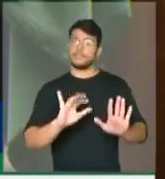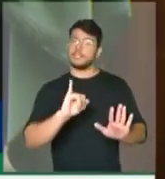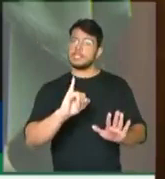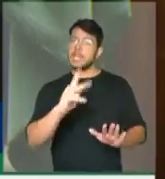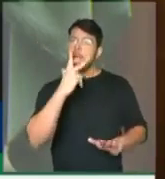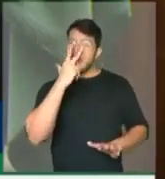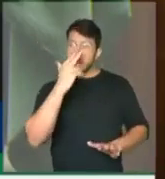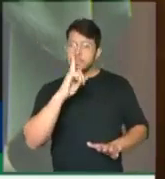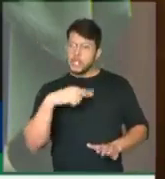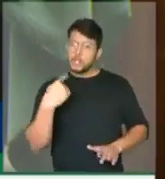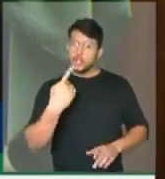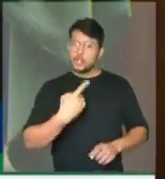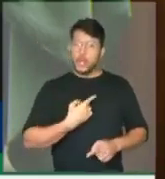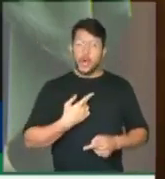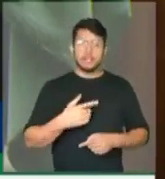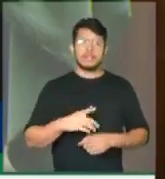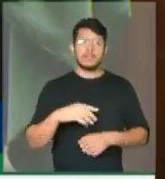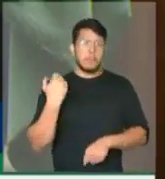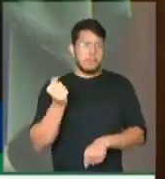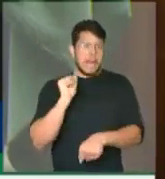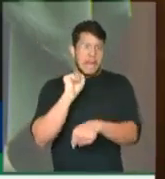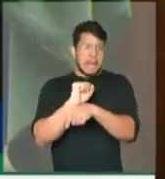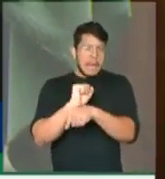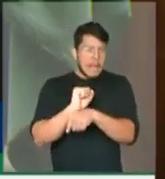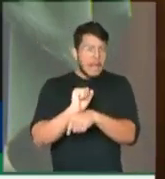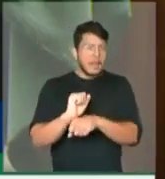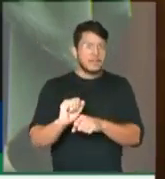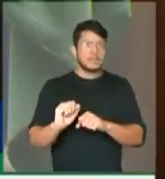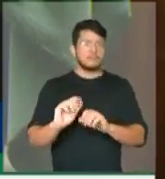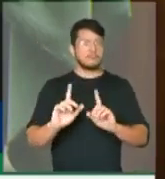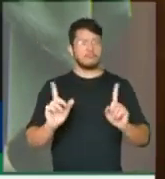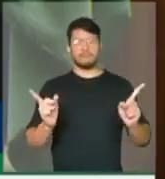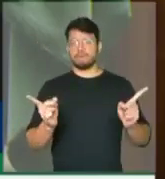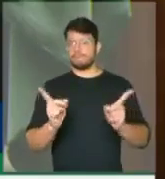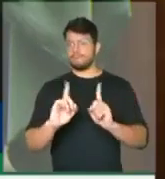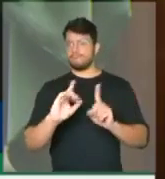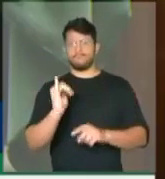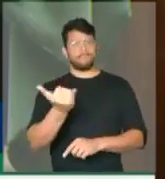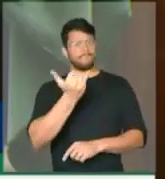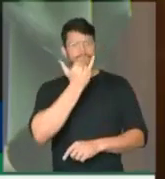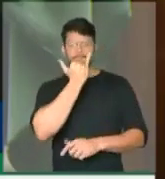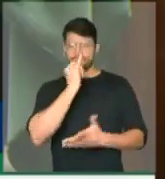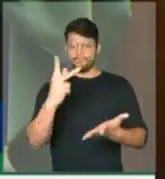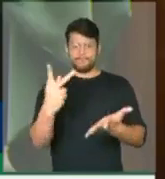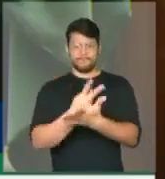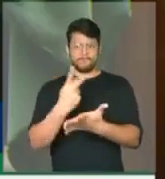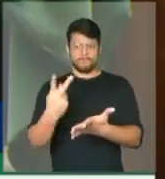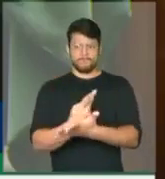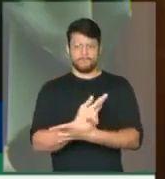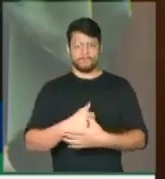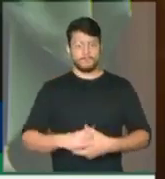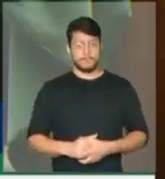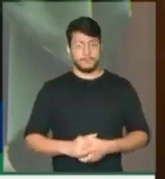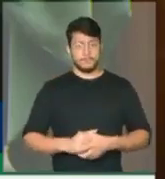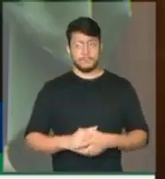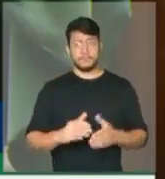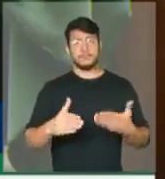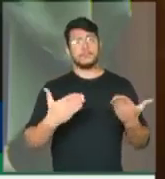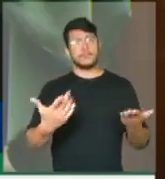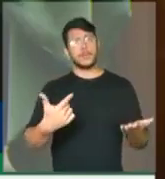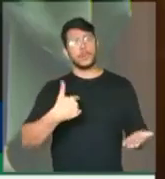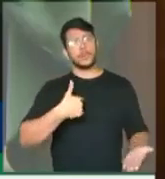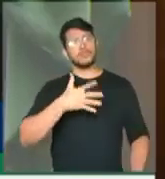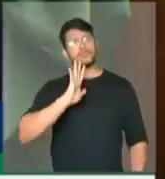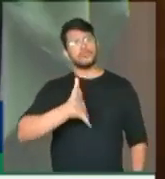pensa que nós vamos retroceder nas nossas posições, está muito enganado. E eu já tomei